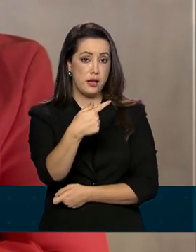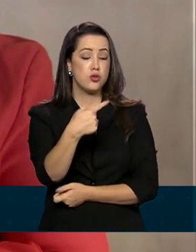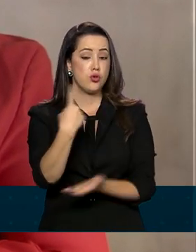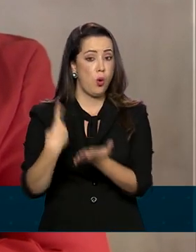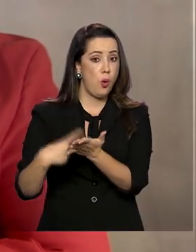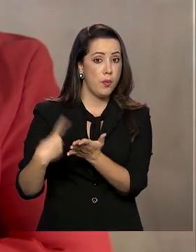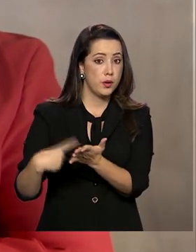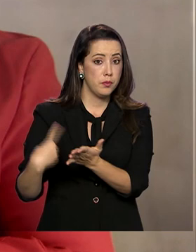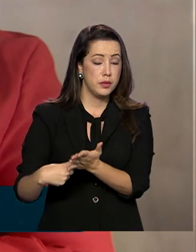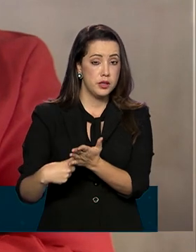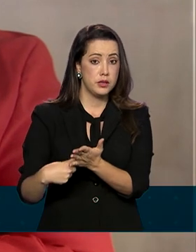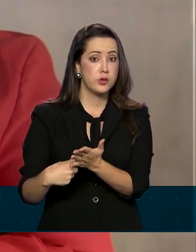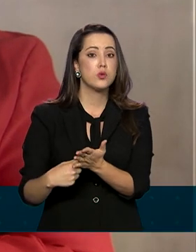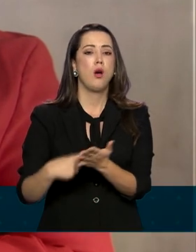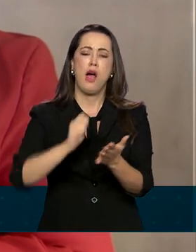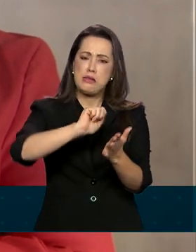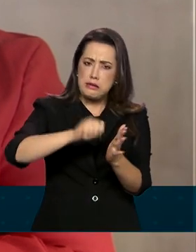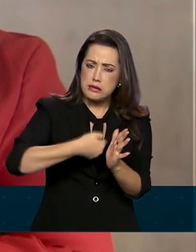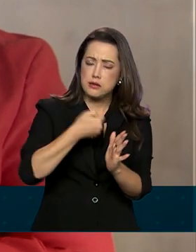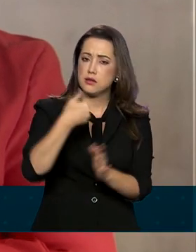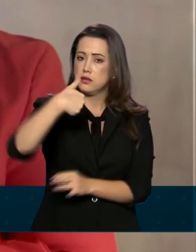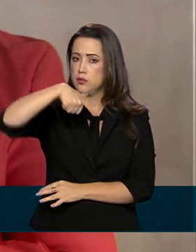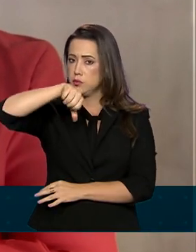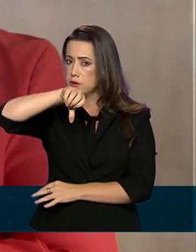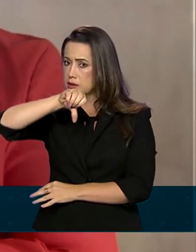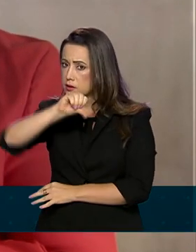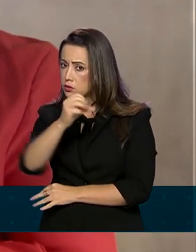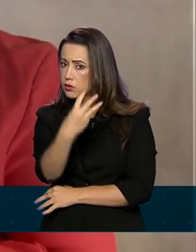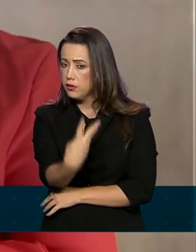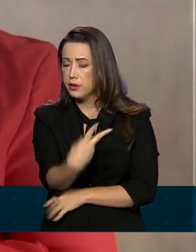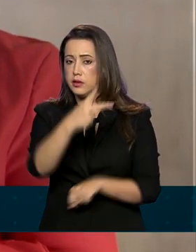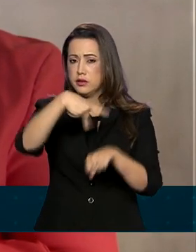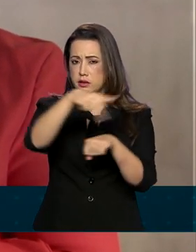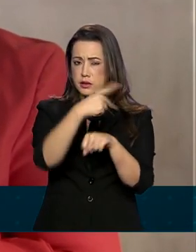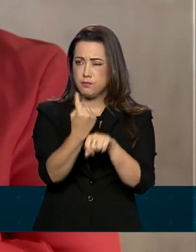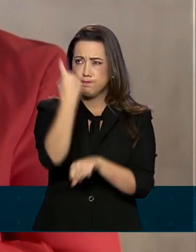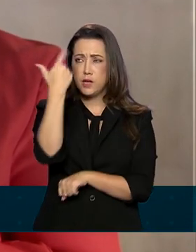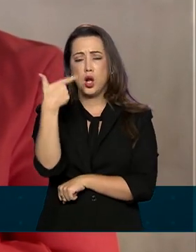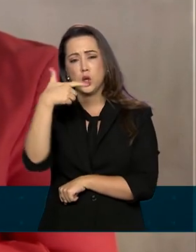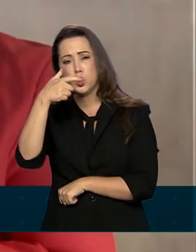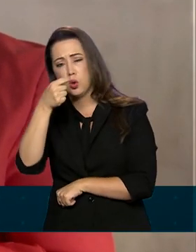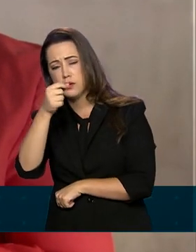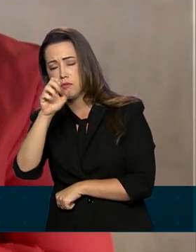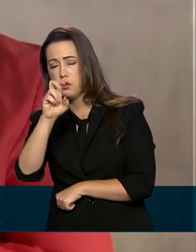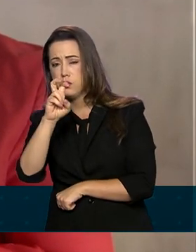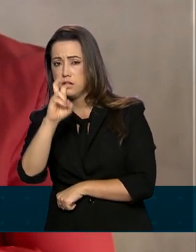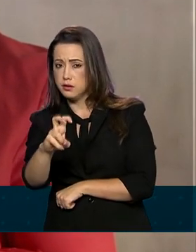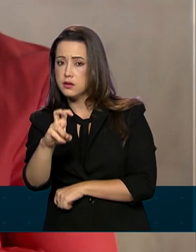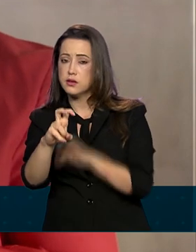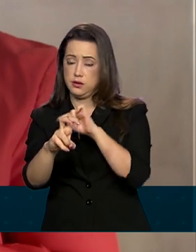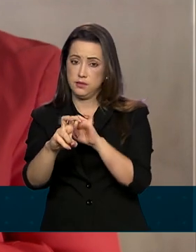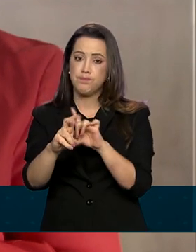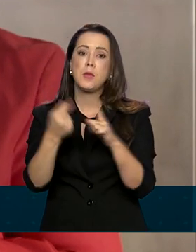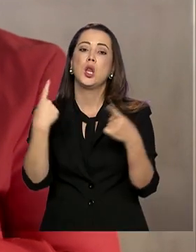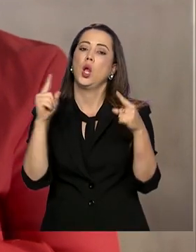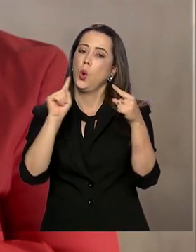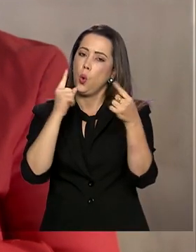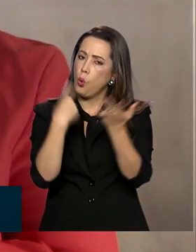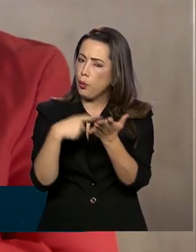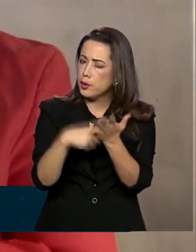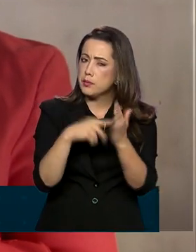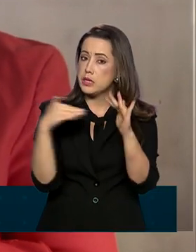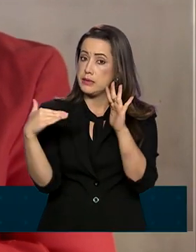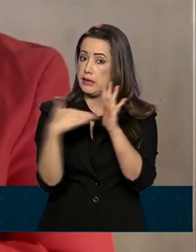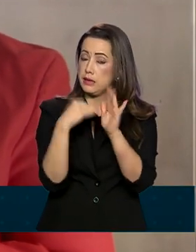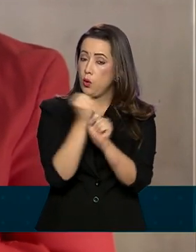assumidos por 193 países, inclusive o Brasil, em 2015. O documento prevê ações até 2030 que